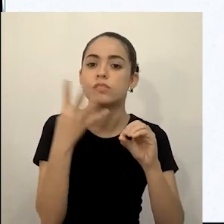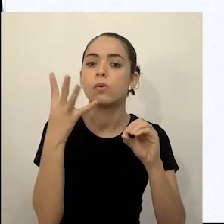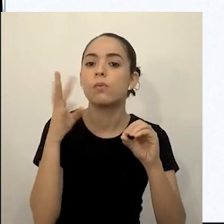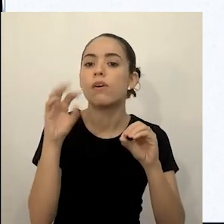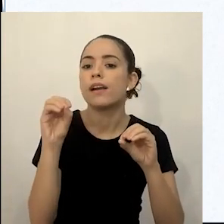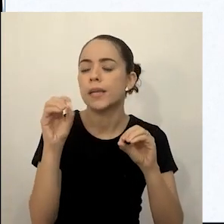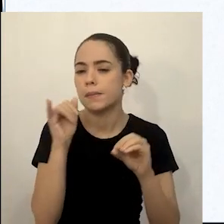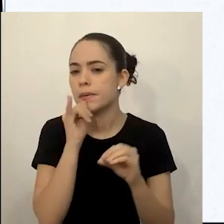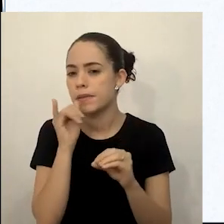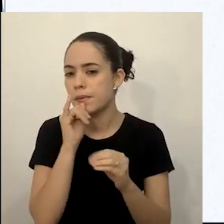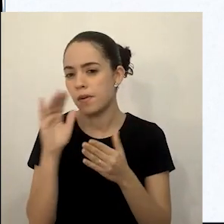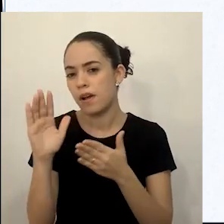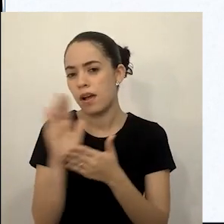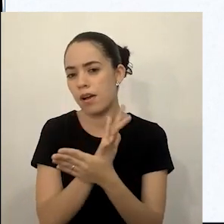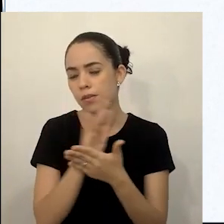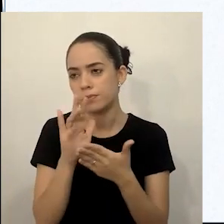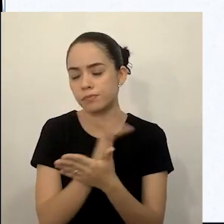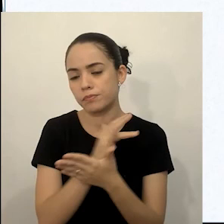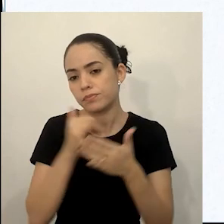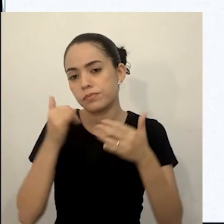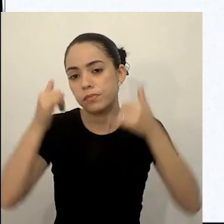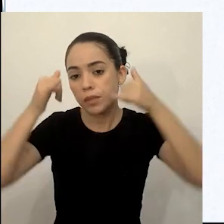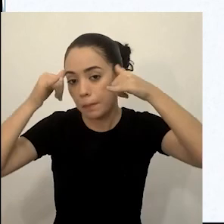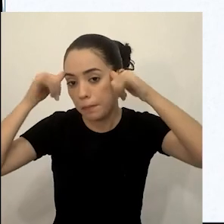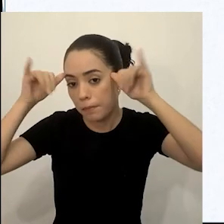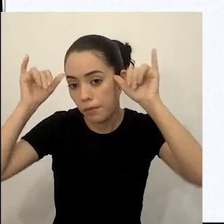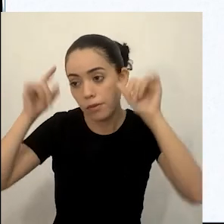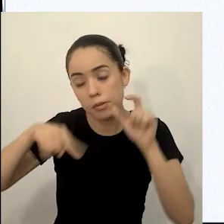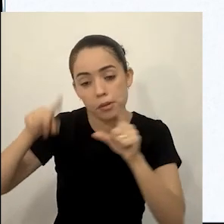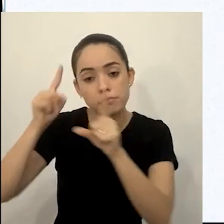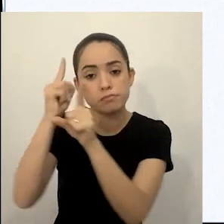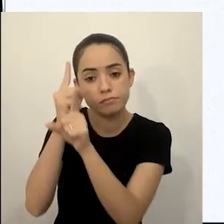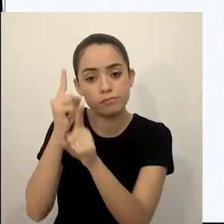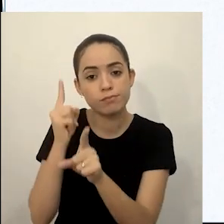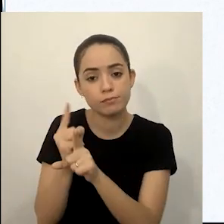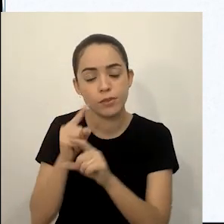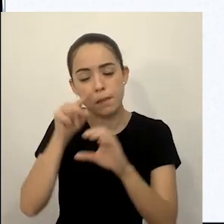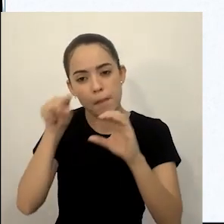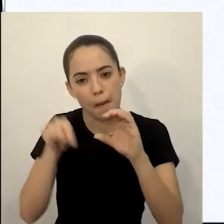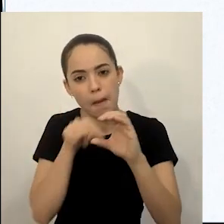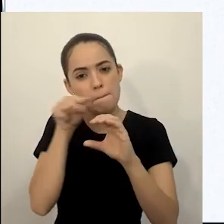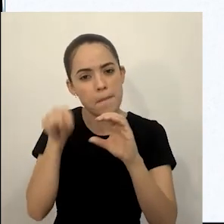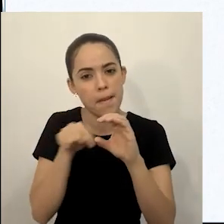voltas, como observado em bovinos, por exemplo.